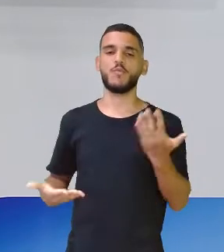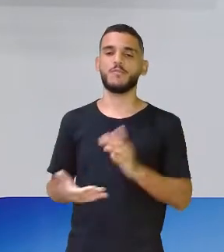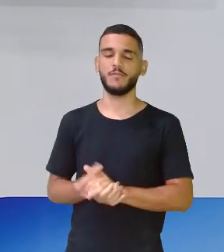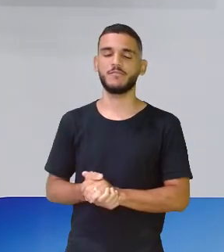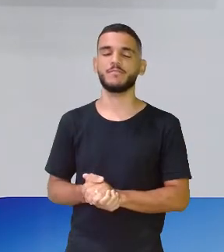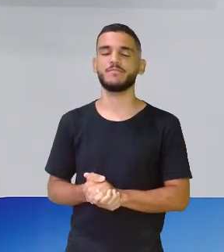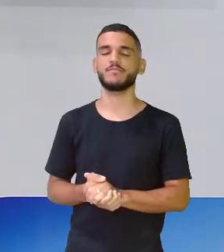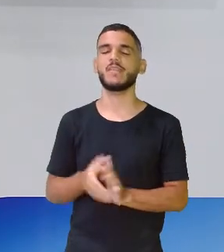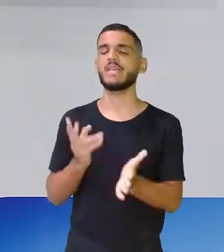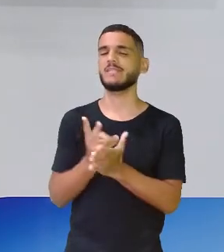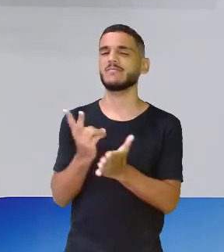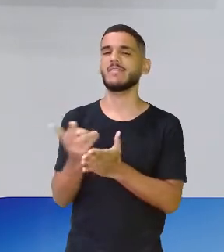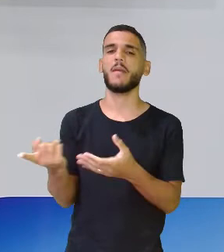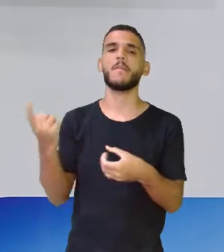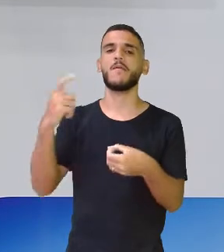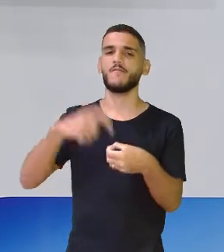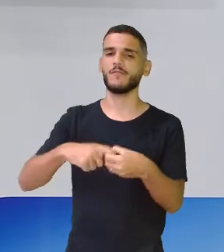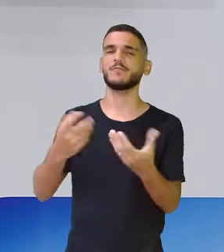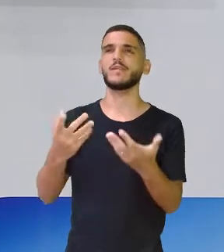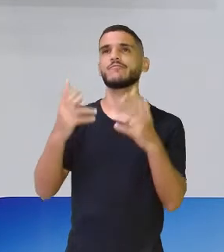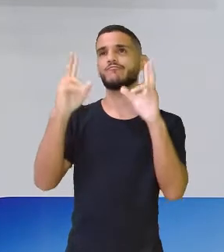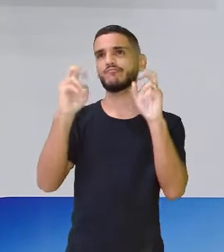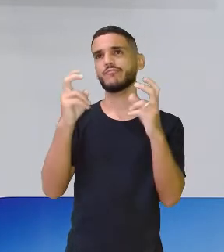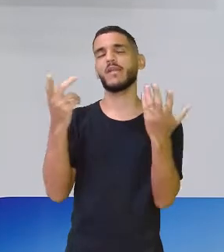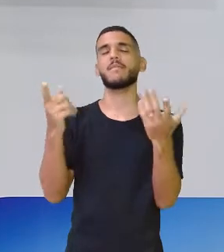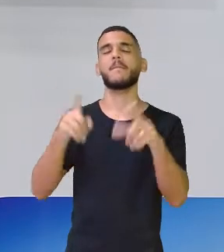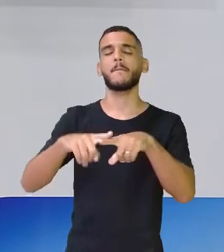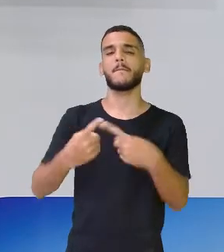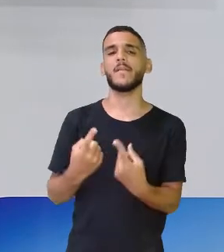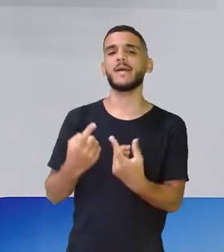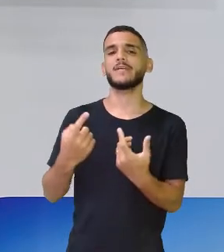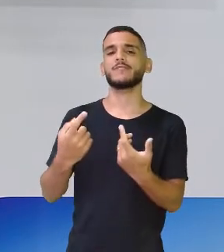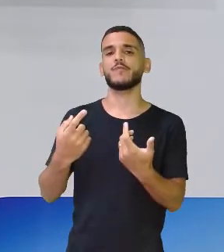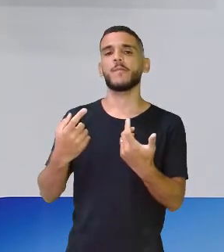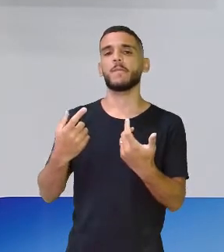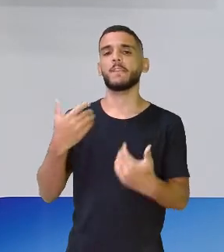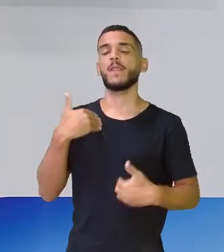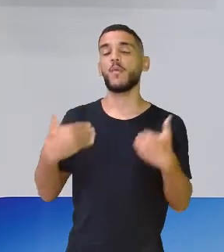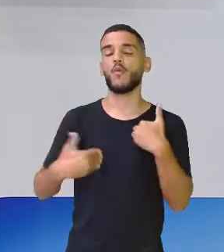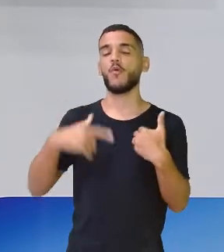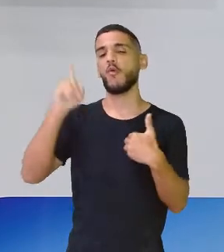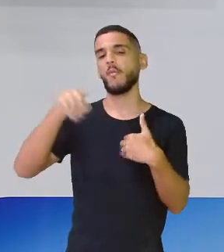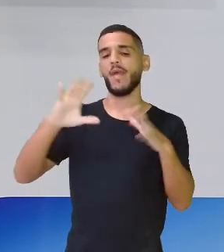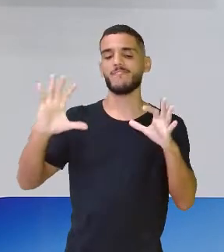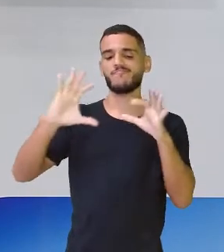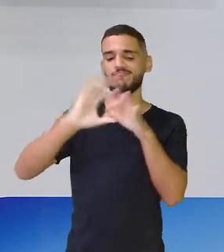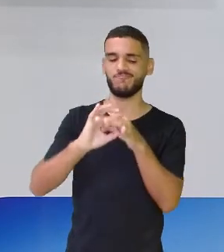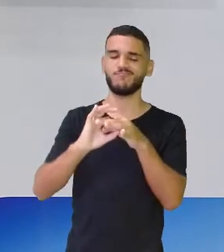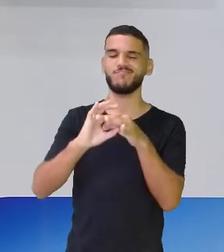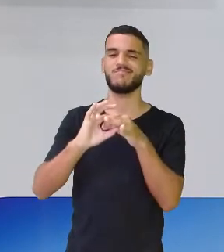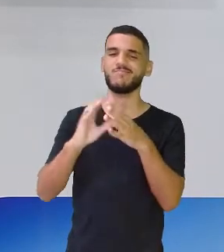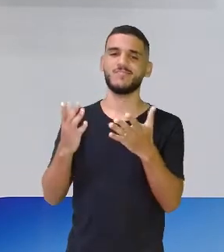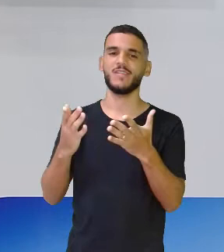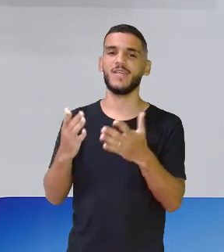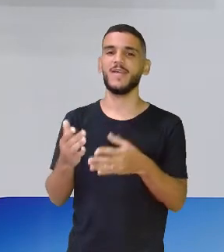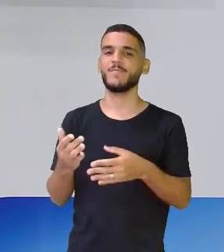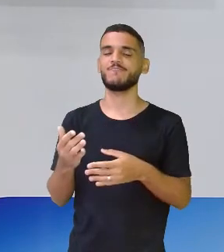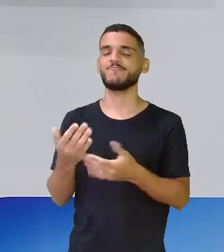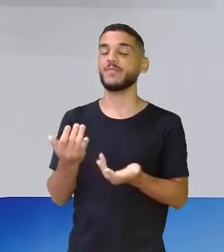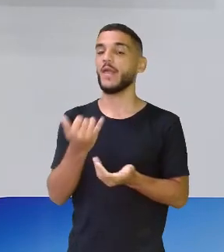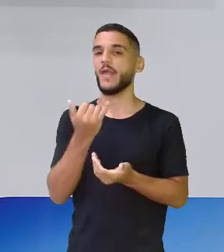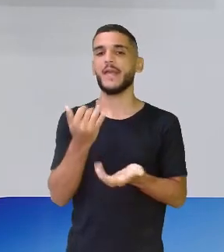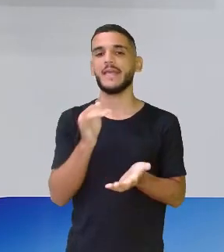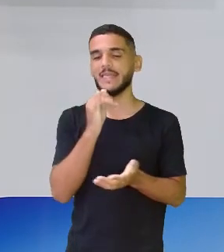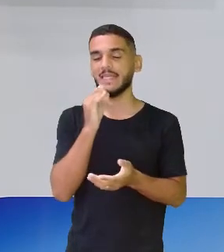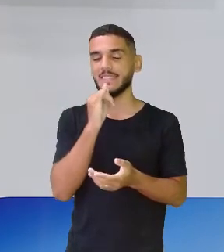estar voltando a esse ponto, justamente porque o nosso corpo, ele é um sistema integral. Eu não posso dizer que eu tenho uma saúde plena se